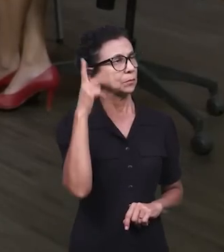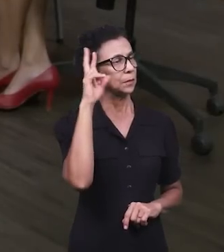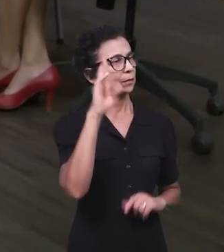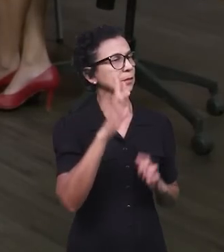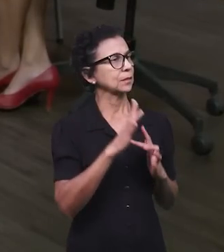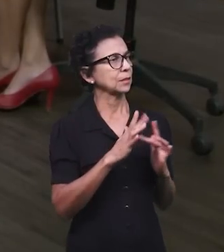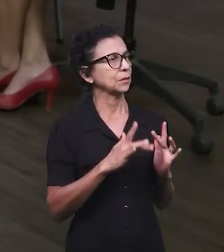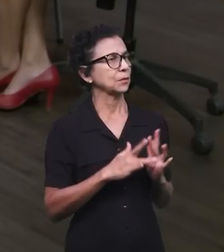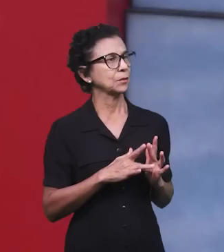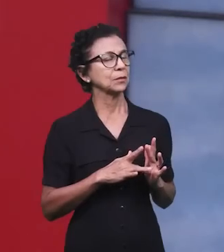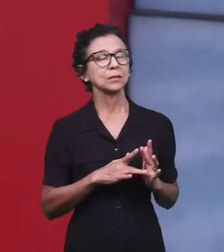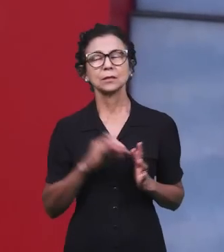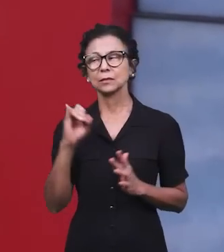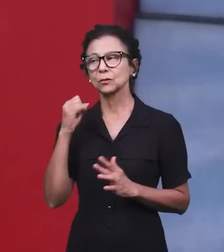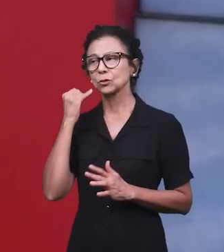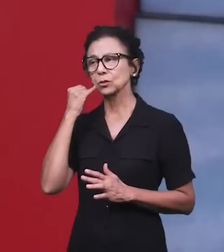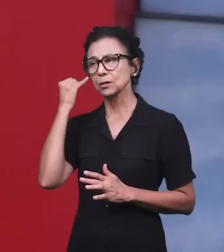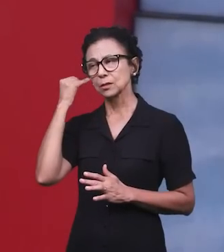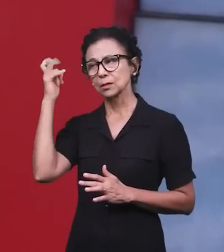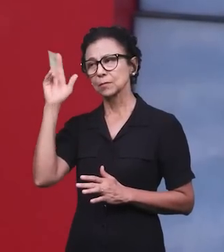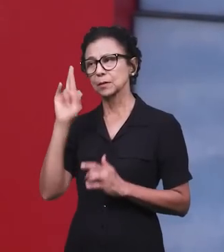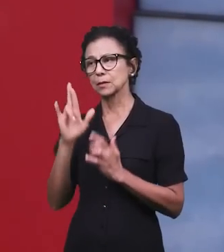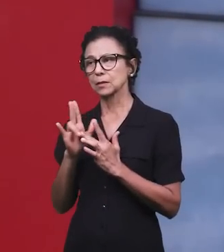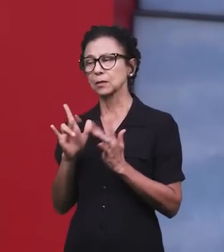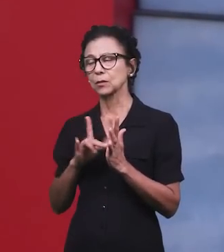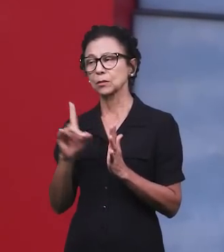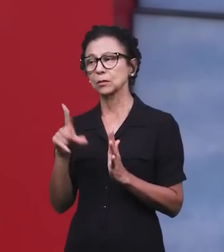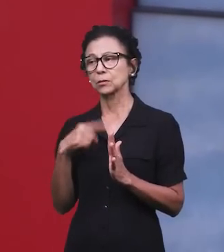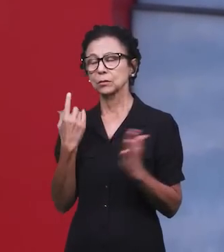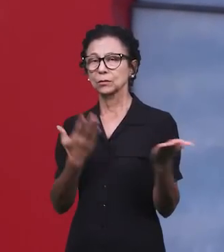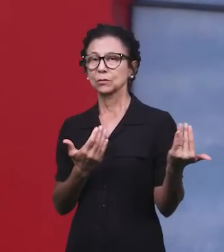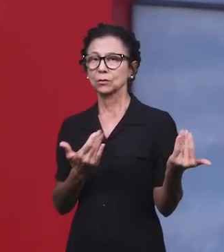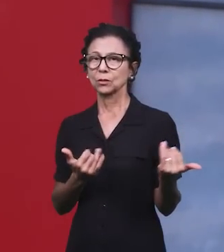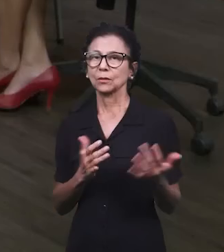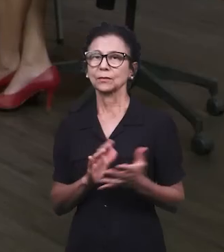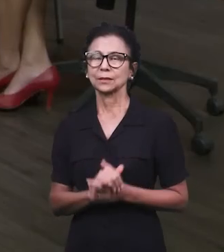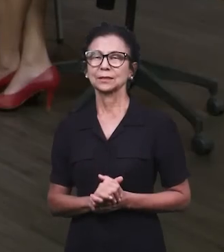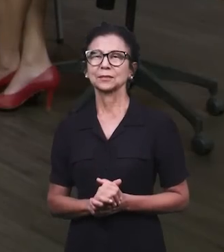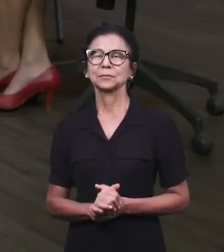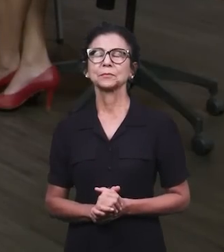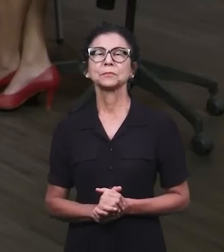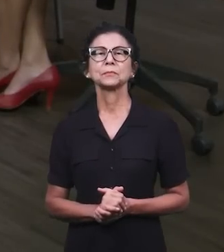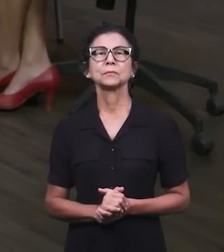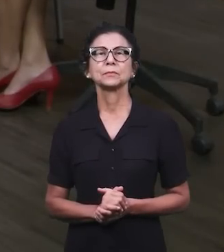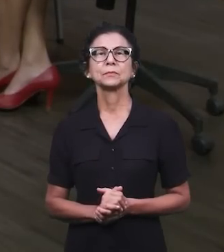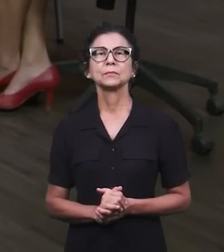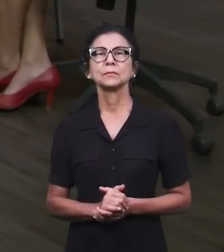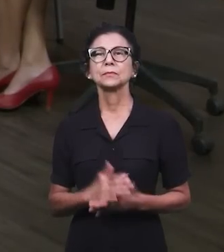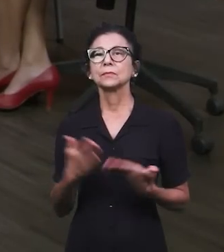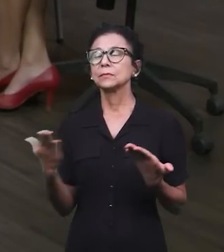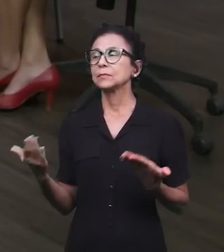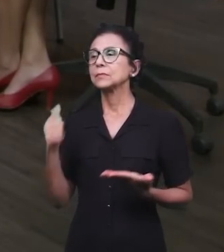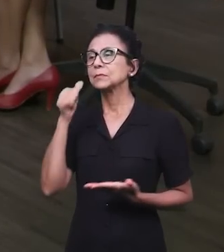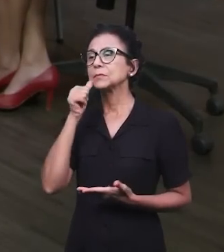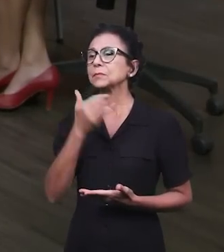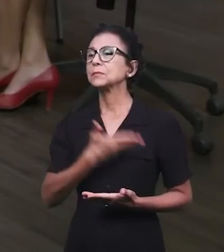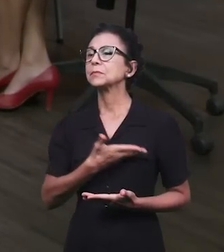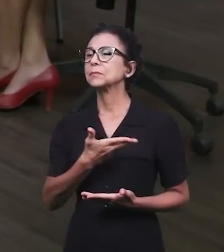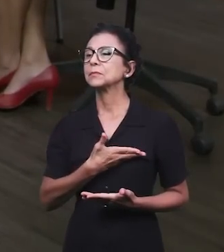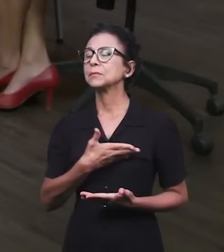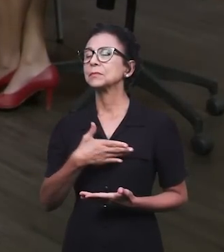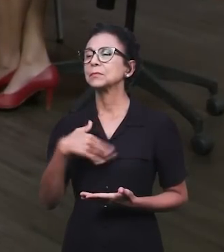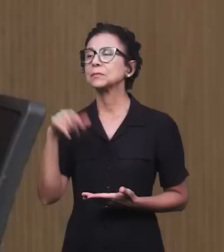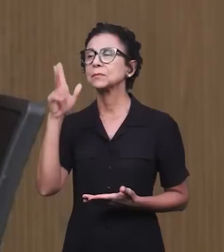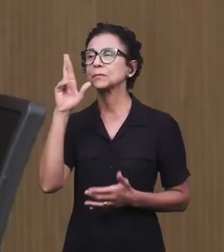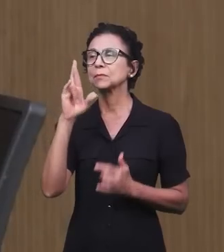Senhor. Paz do Senhor Josias, aos jovens, todos que estão conosco, a paz do Senhor. Amém. Minha colega Andréia, paz do Senhor.